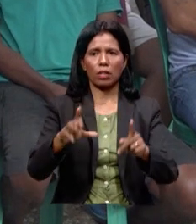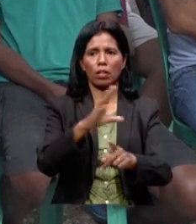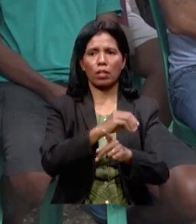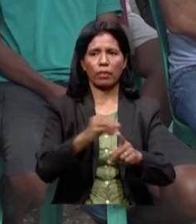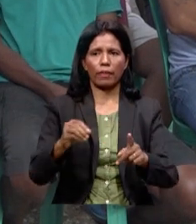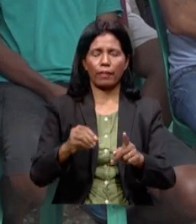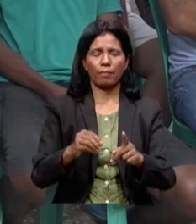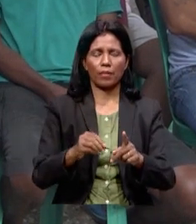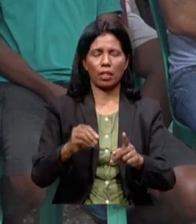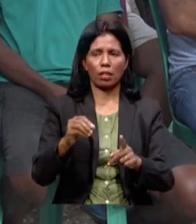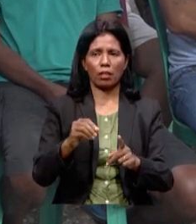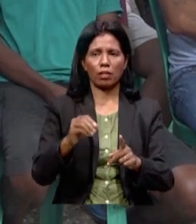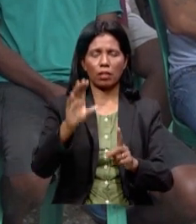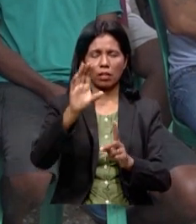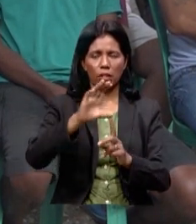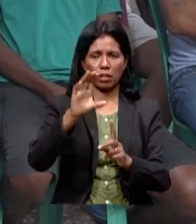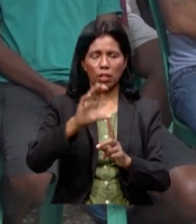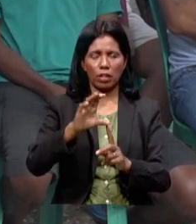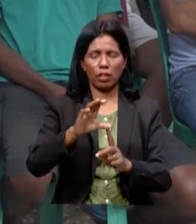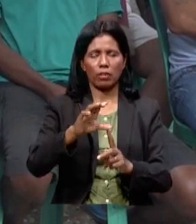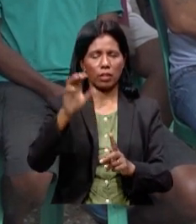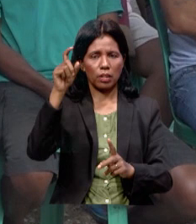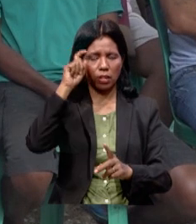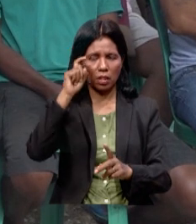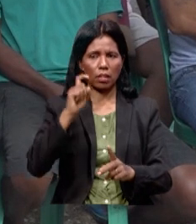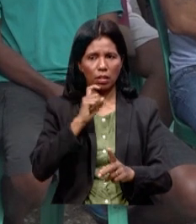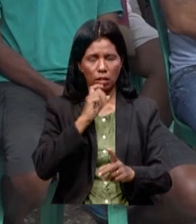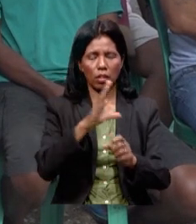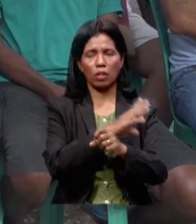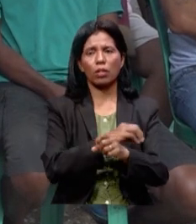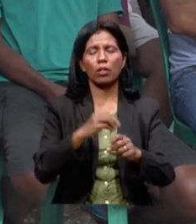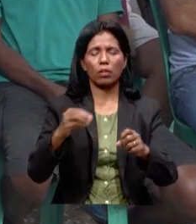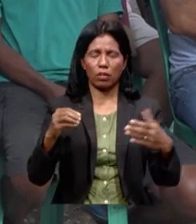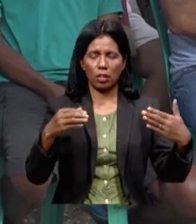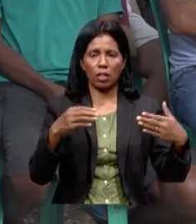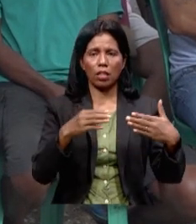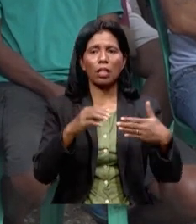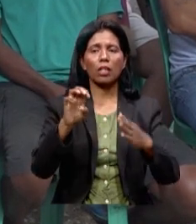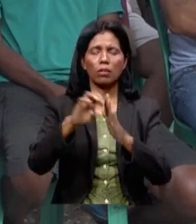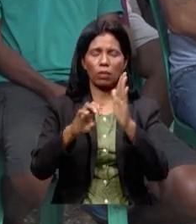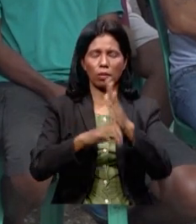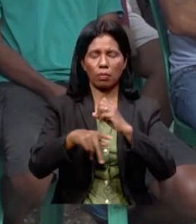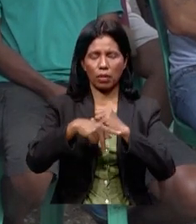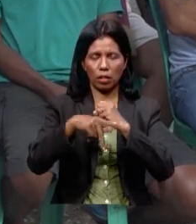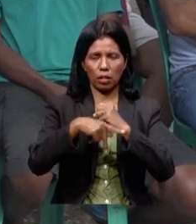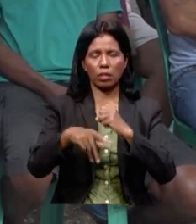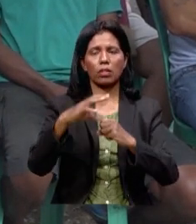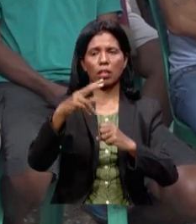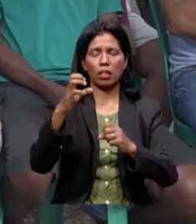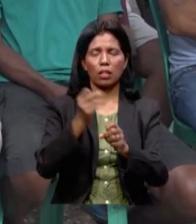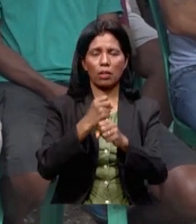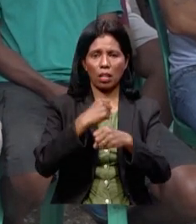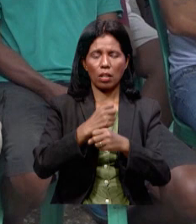ex-CEPI, ma bot Karela Sanana Guzmão, no estrutura toma Partido CNRT nia, o de realiza